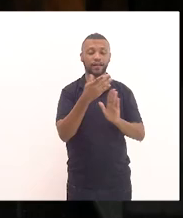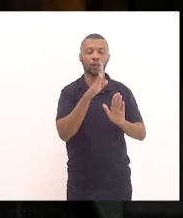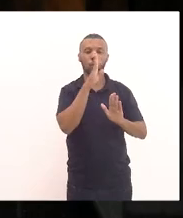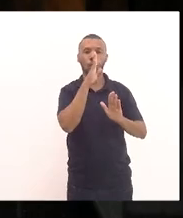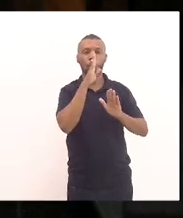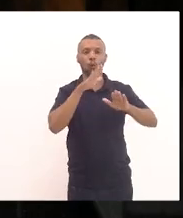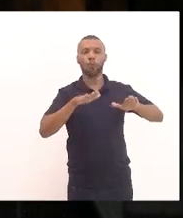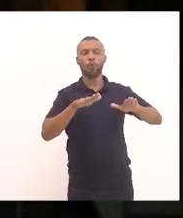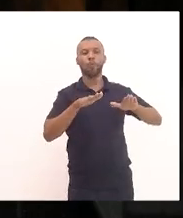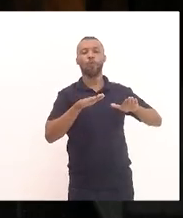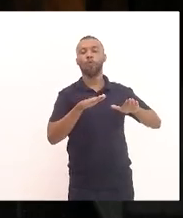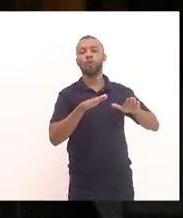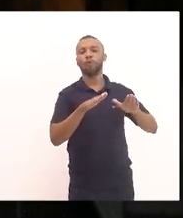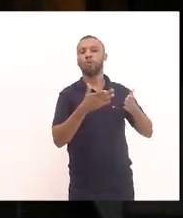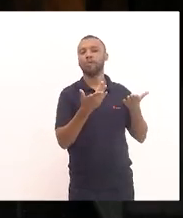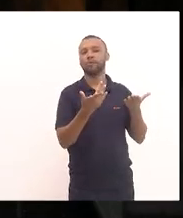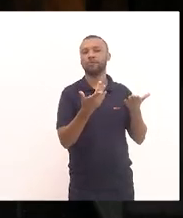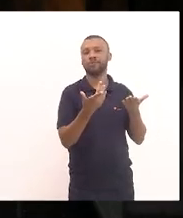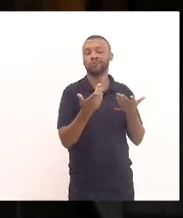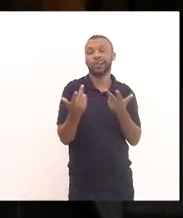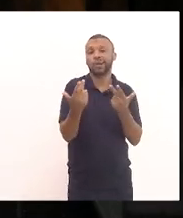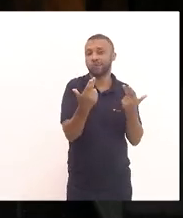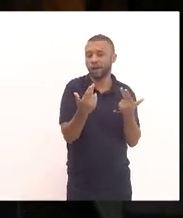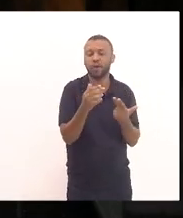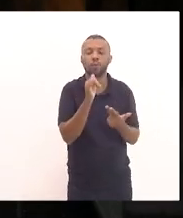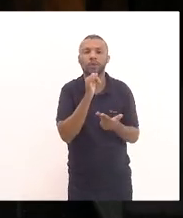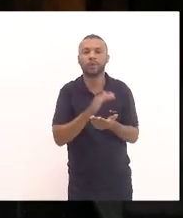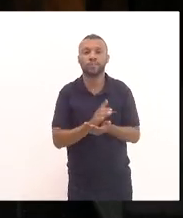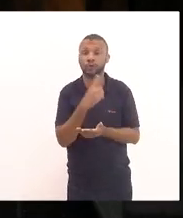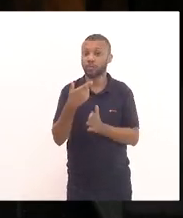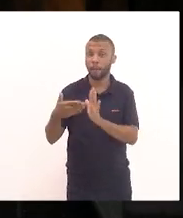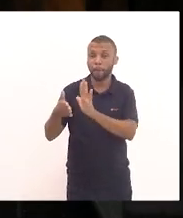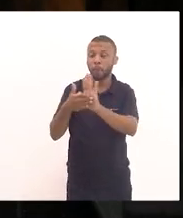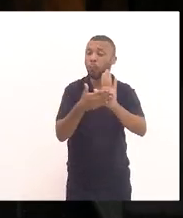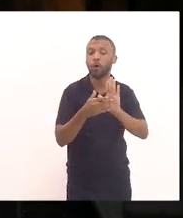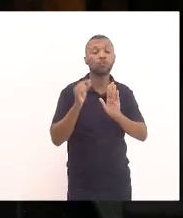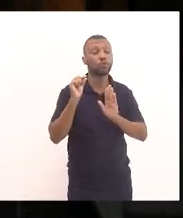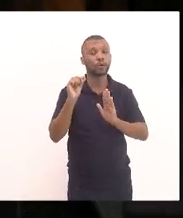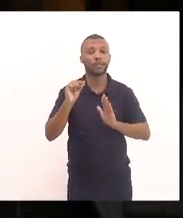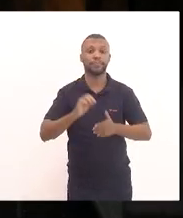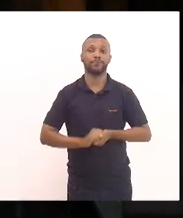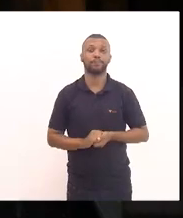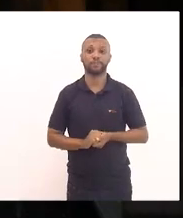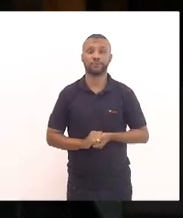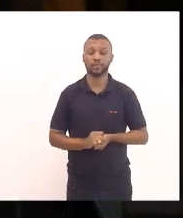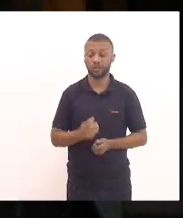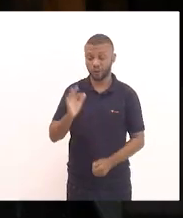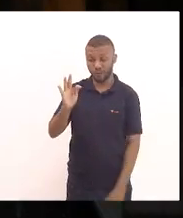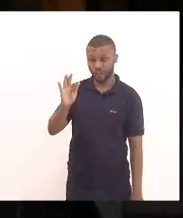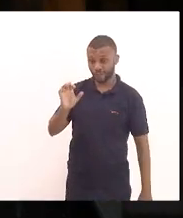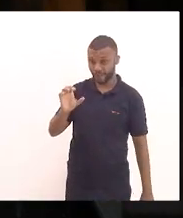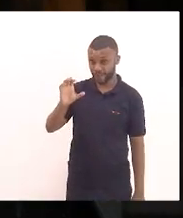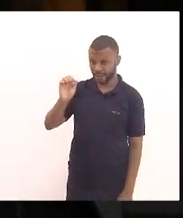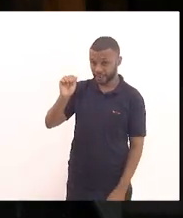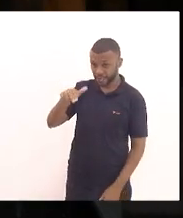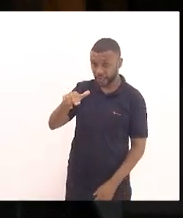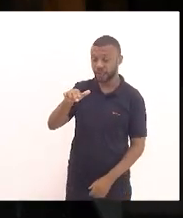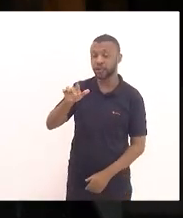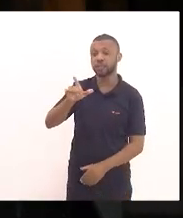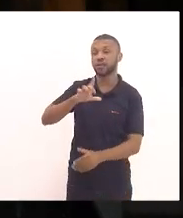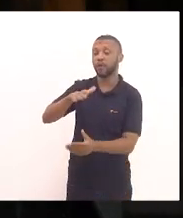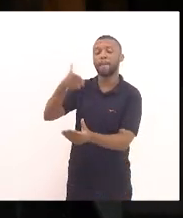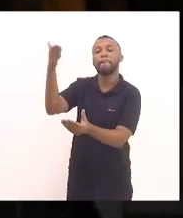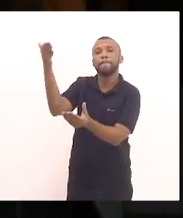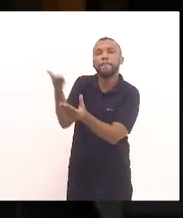Estado do Rio de Janeiro. E, neste caso, nós estamos propondo, Flávio, que o FECAM seja acionado,